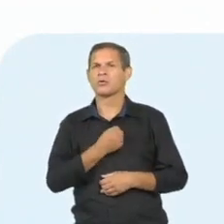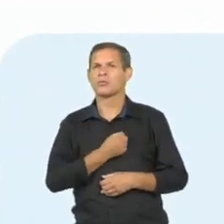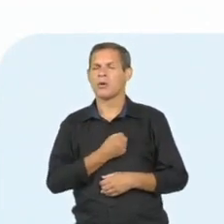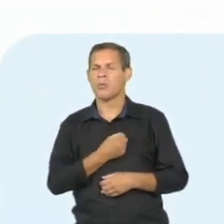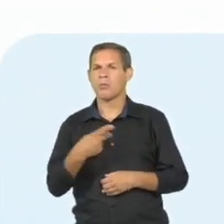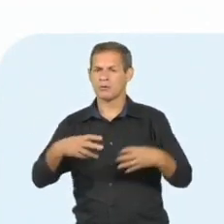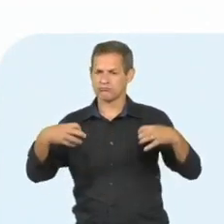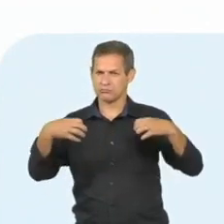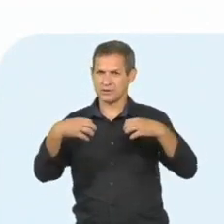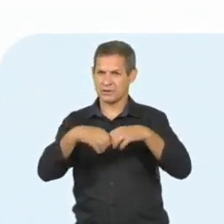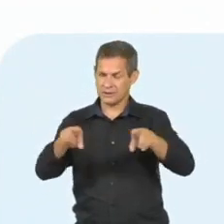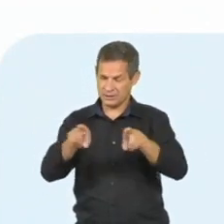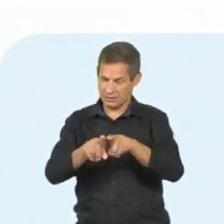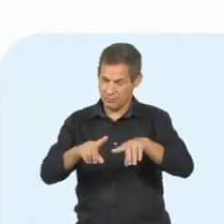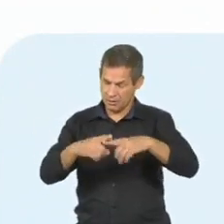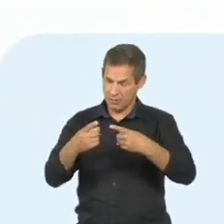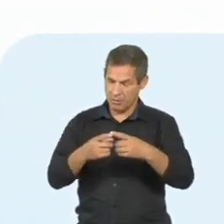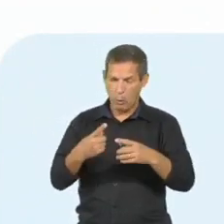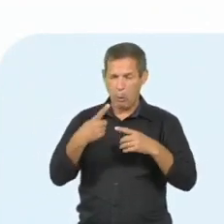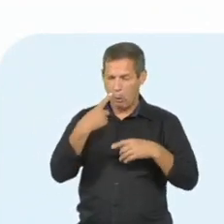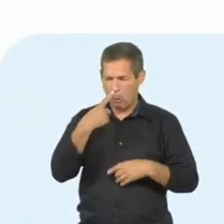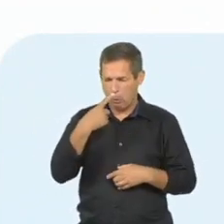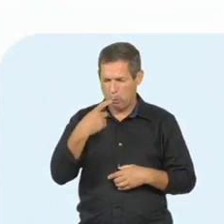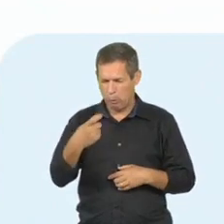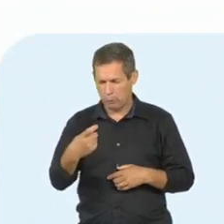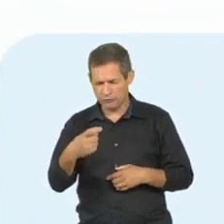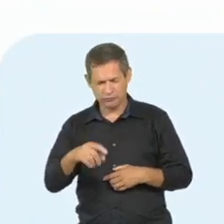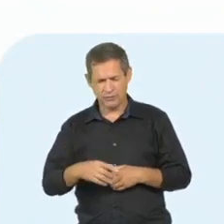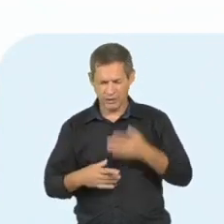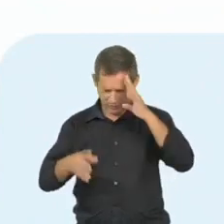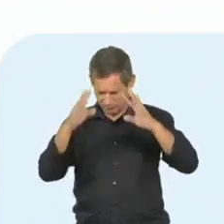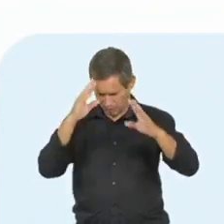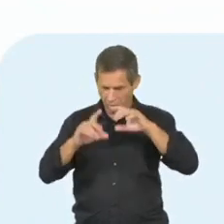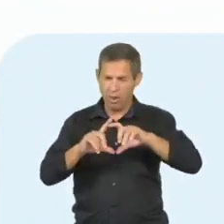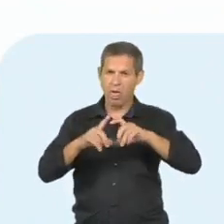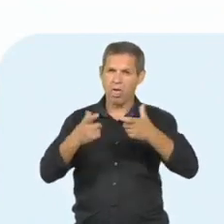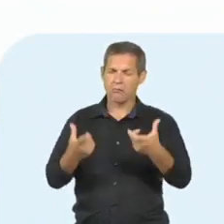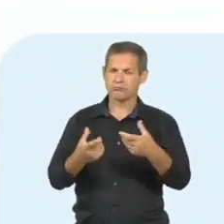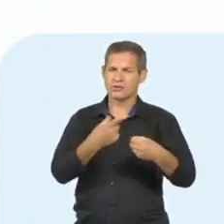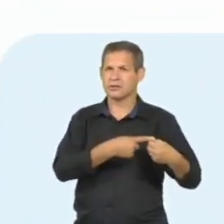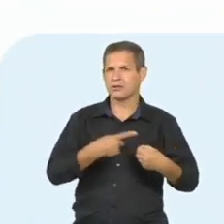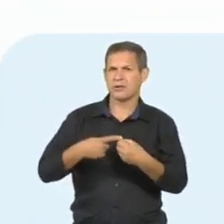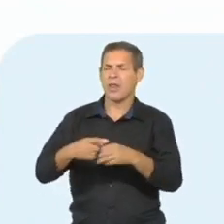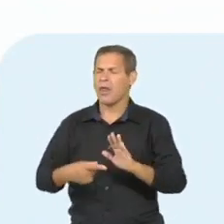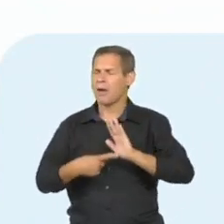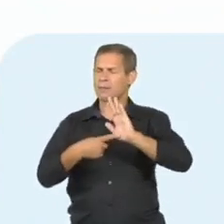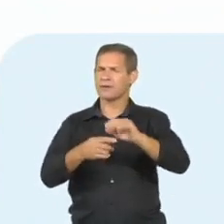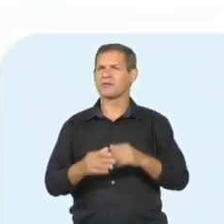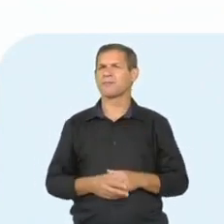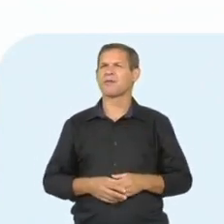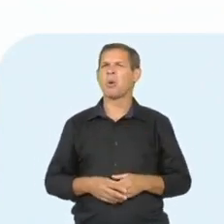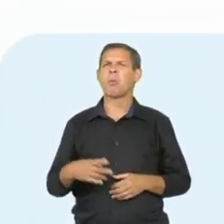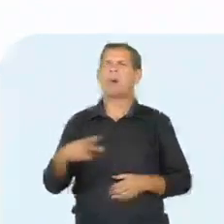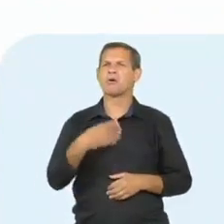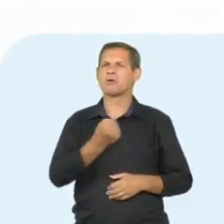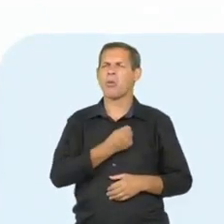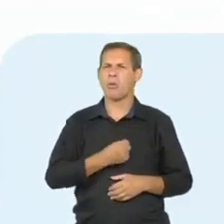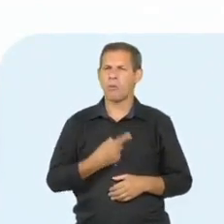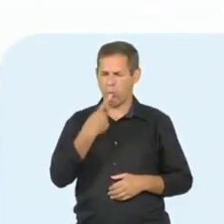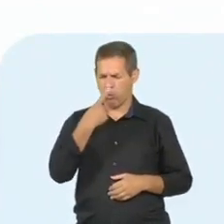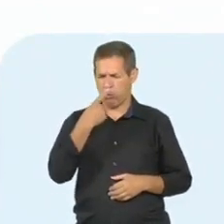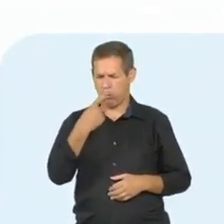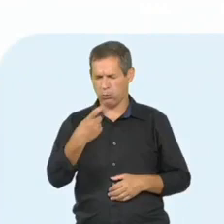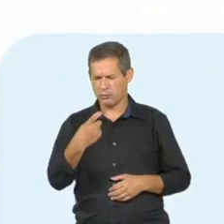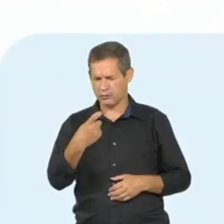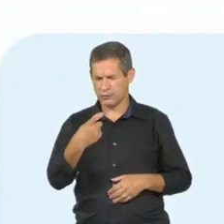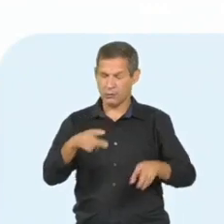acidentes, você tem uma maior poluição, então é só pensar nas grandes cidades que apresentam os maiores índices de